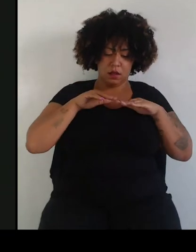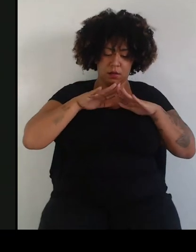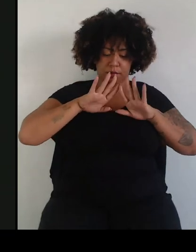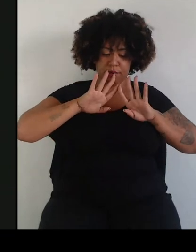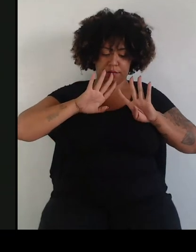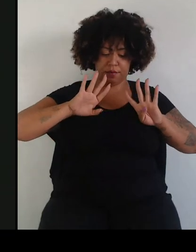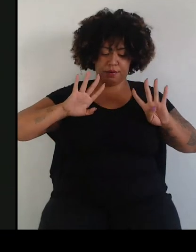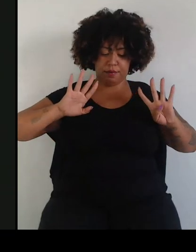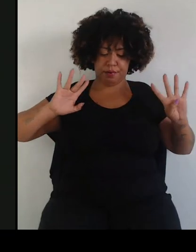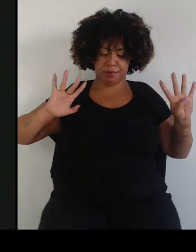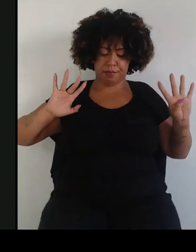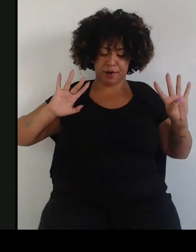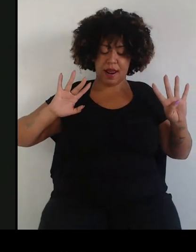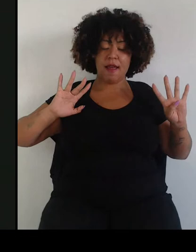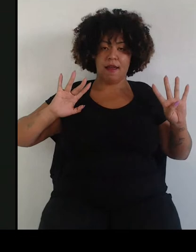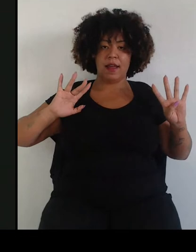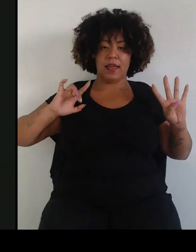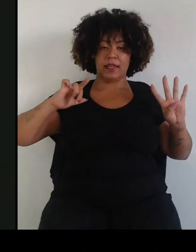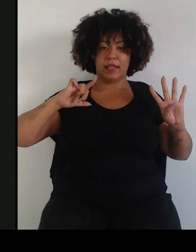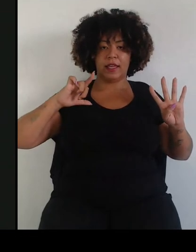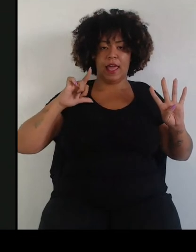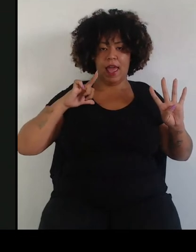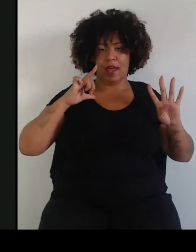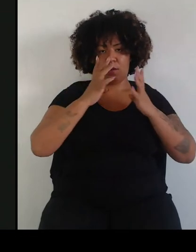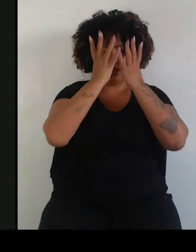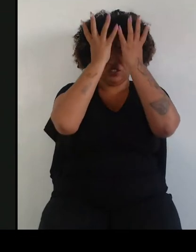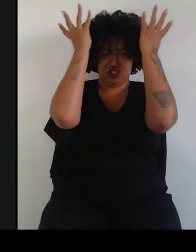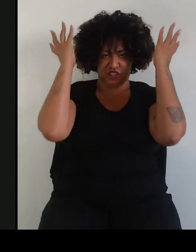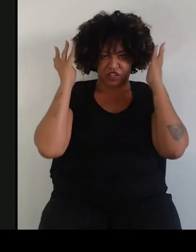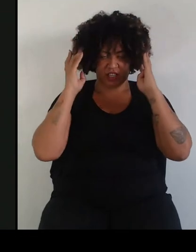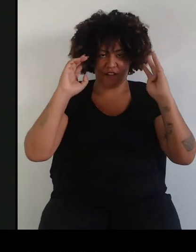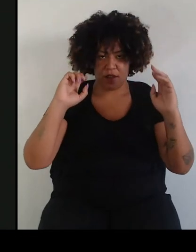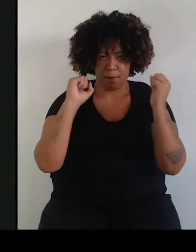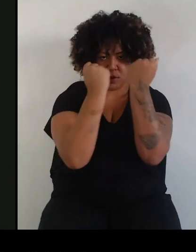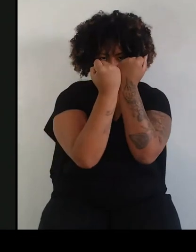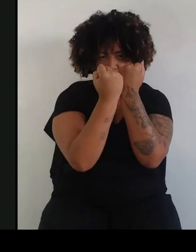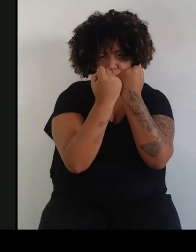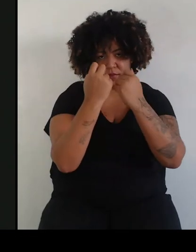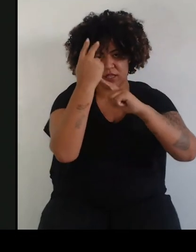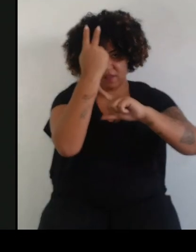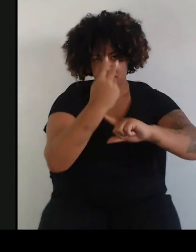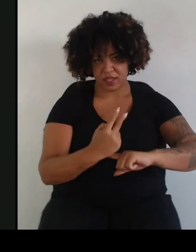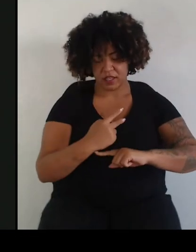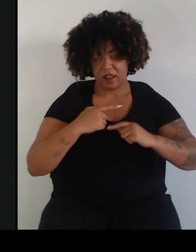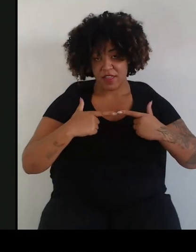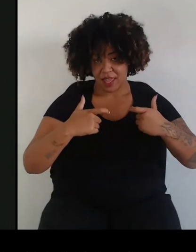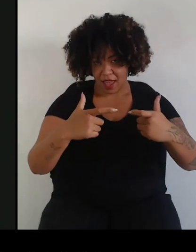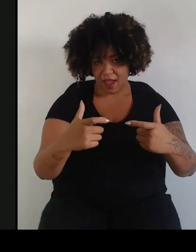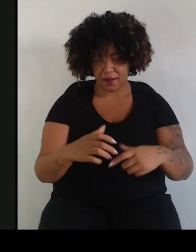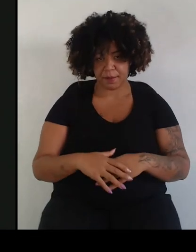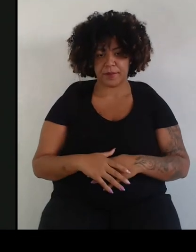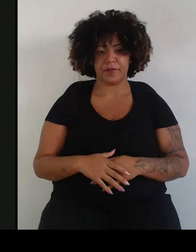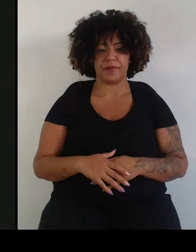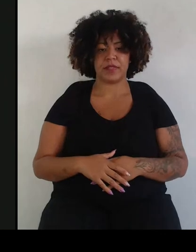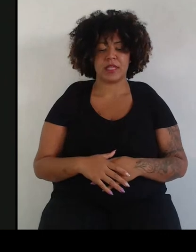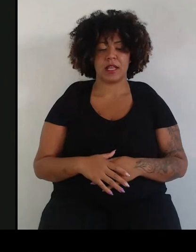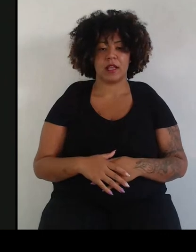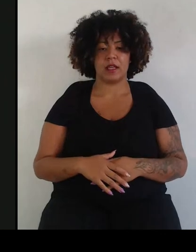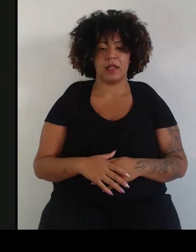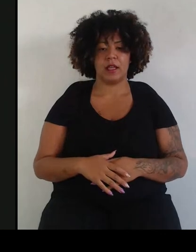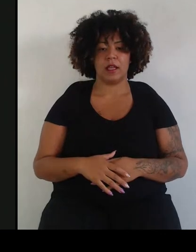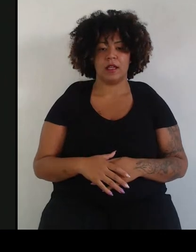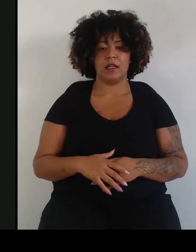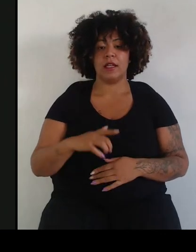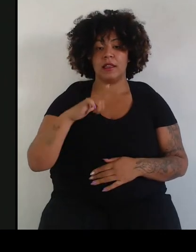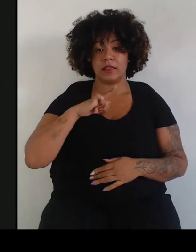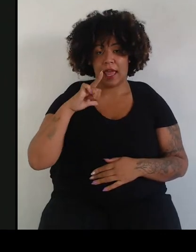guerra em defesa a esquerda a direita nós temos uma Vagem uma planta